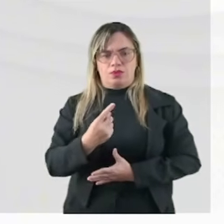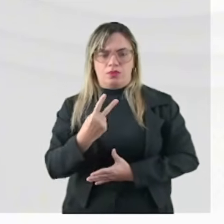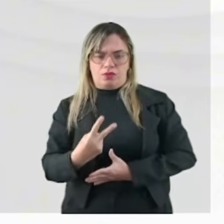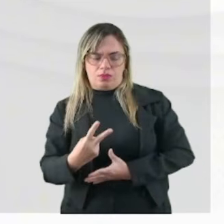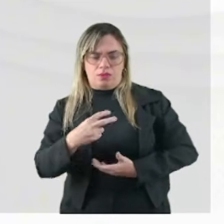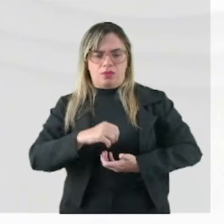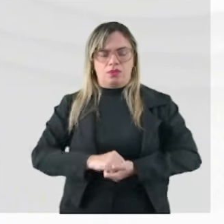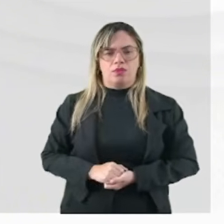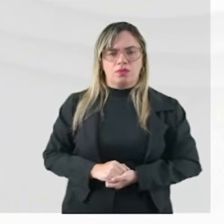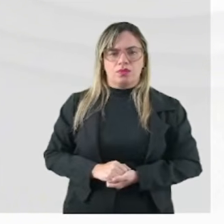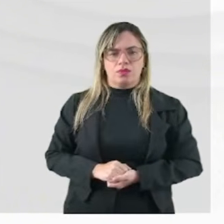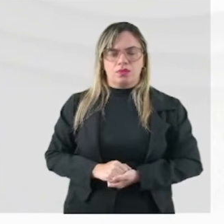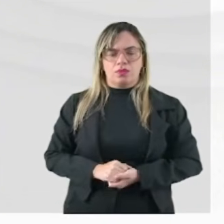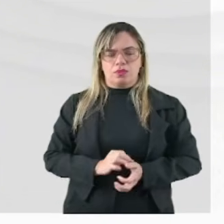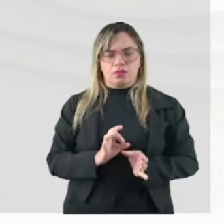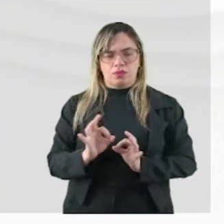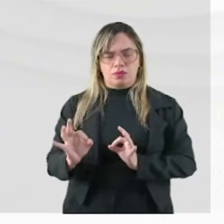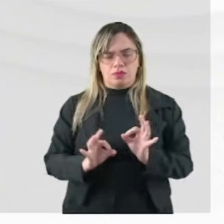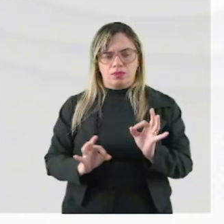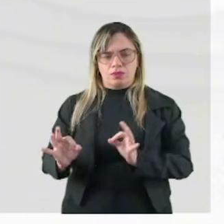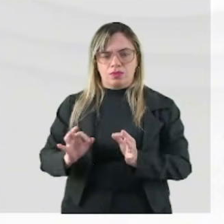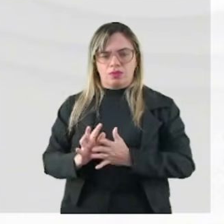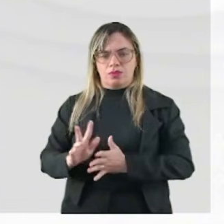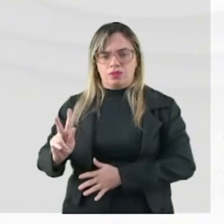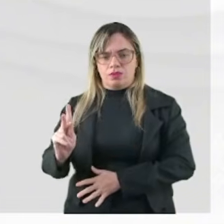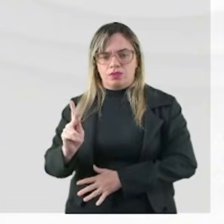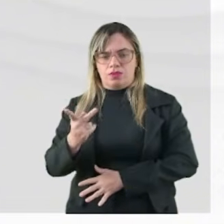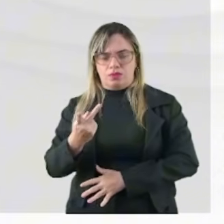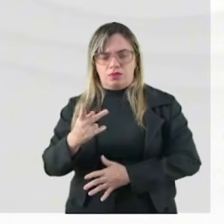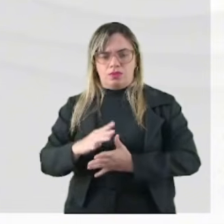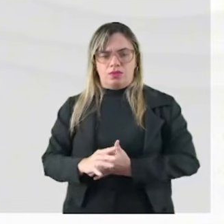12. Vamos ajeitar aqui. Hidrogênio 1.